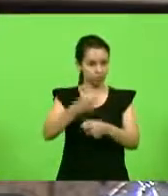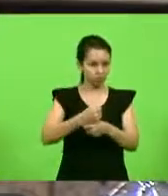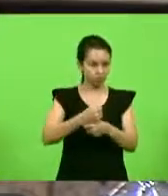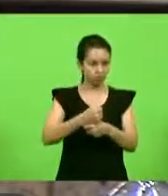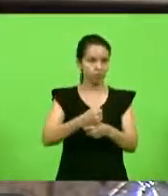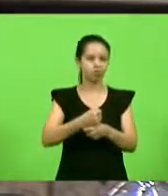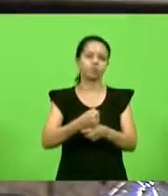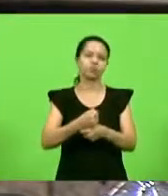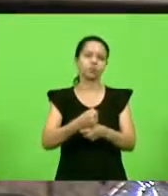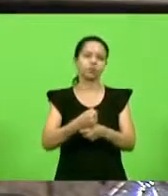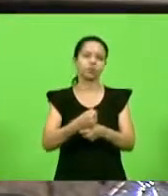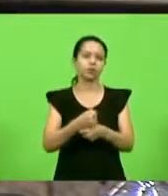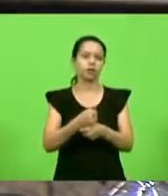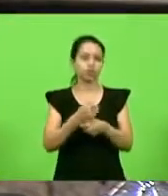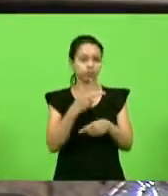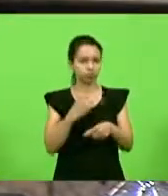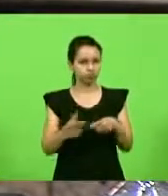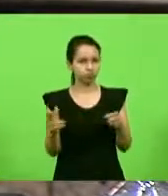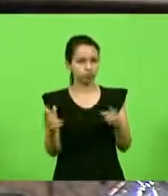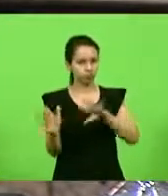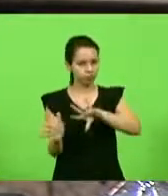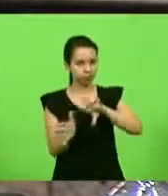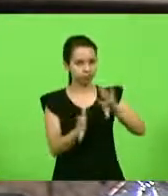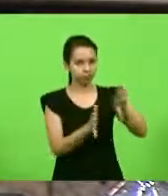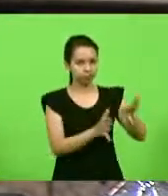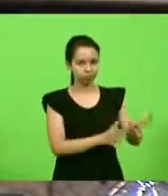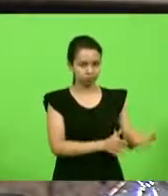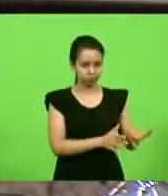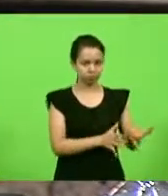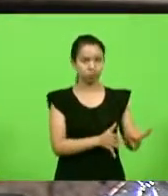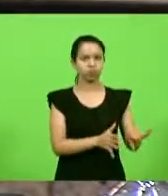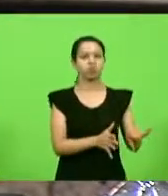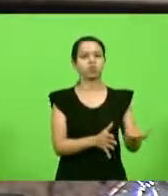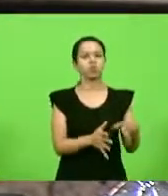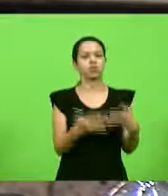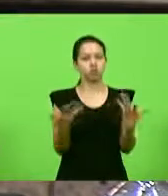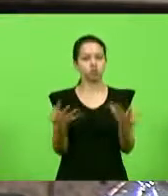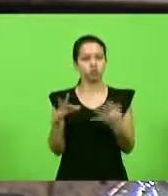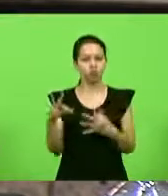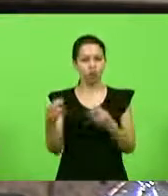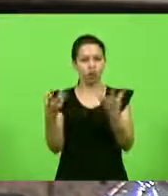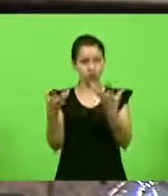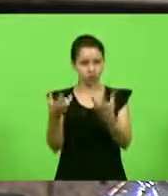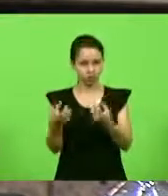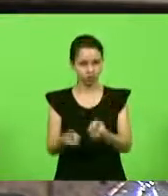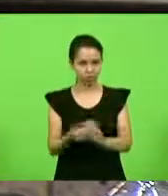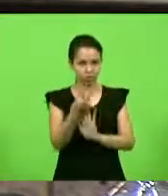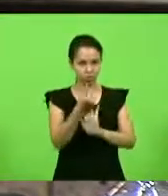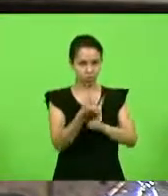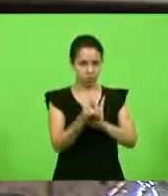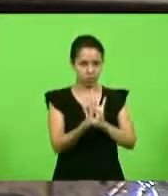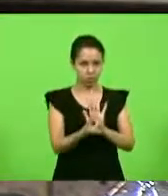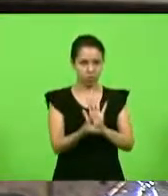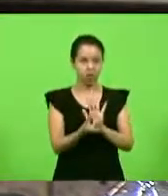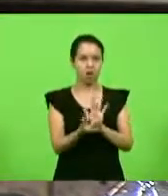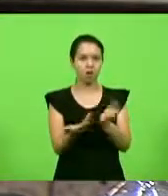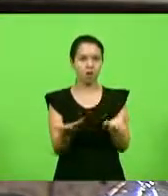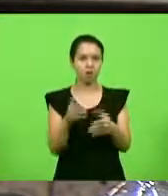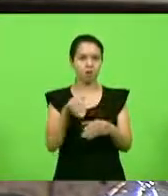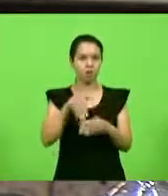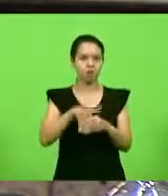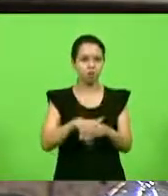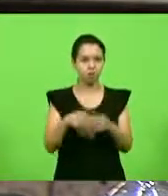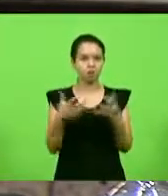vencida essa etapa e convencido dessa perspectiva orçamentária, voto favorável a essa